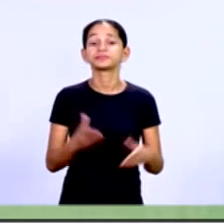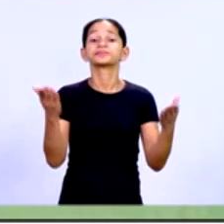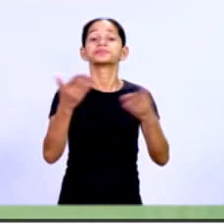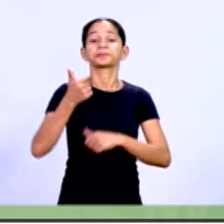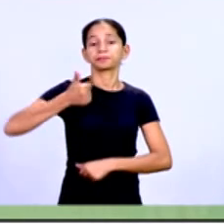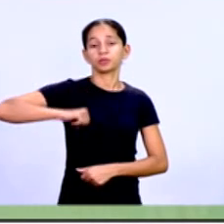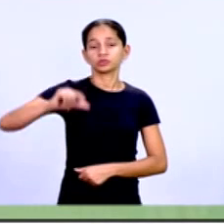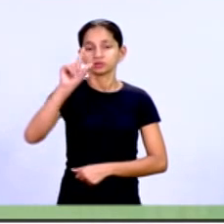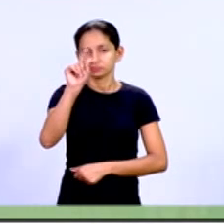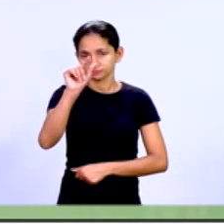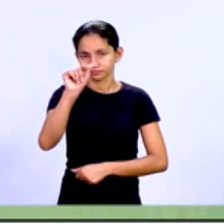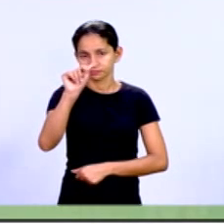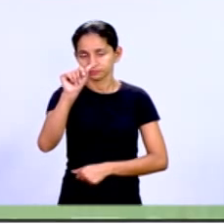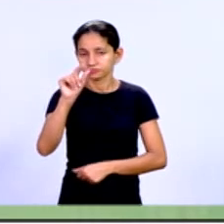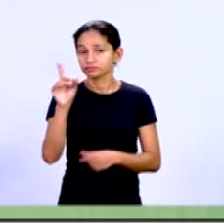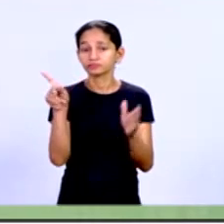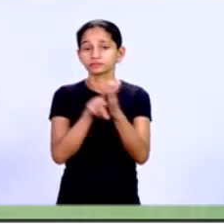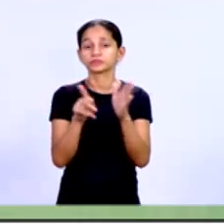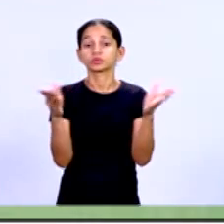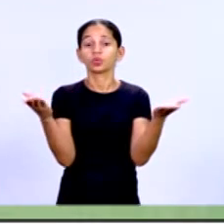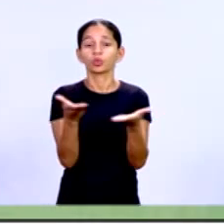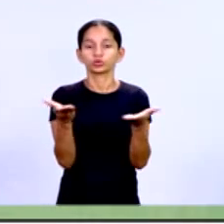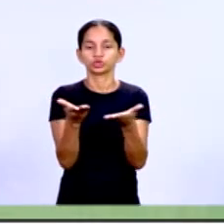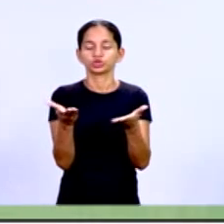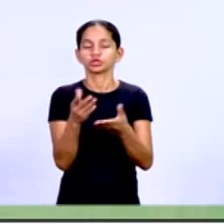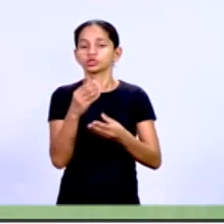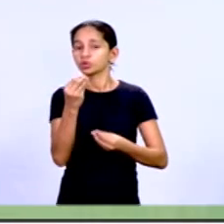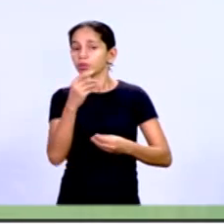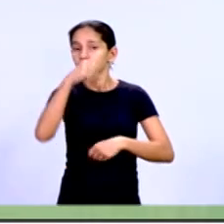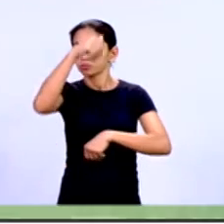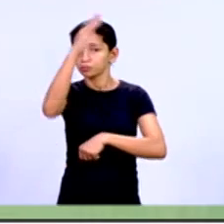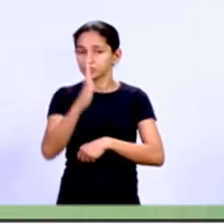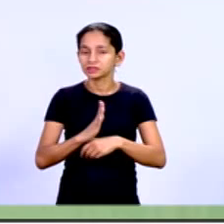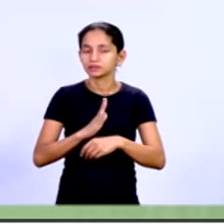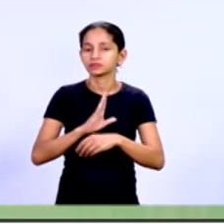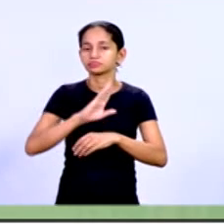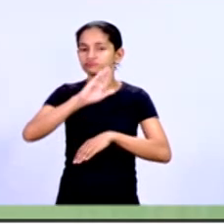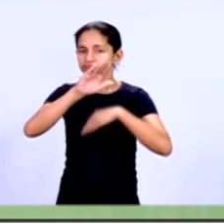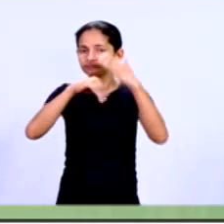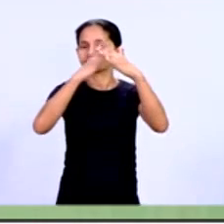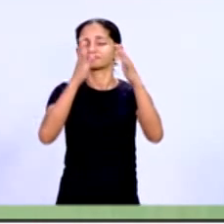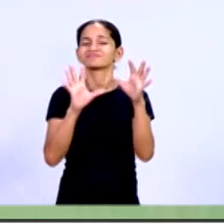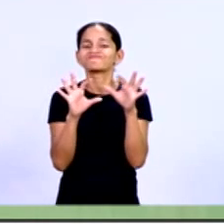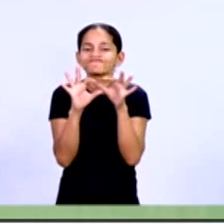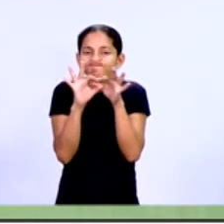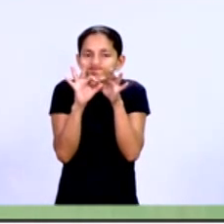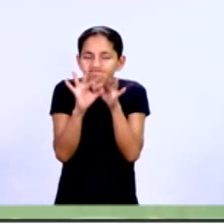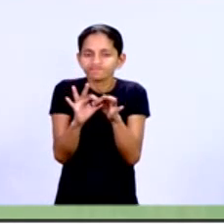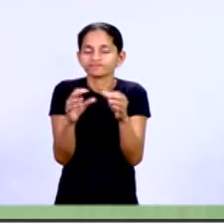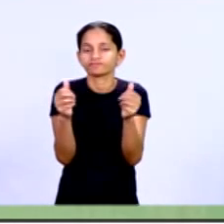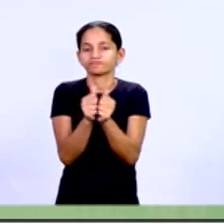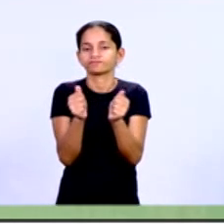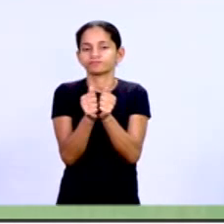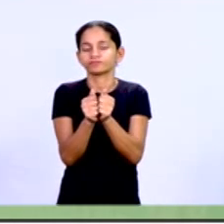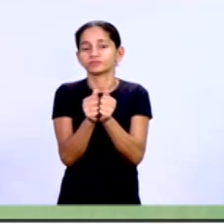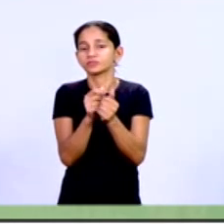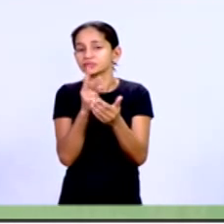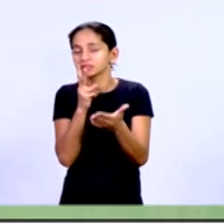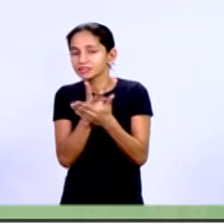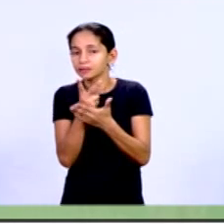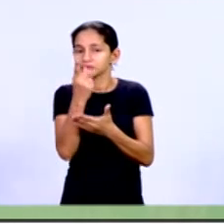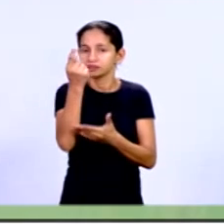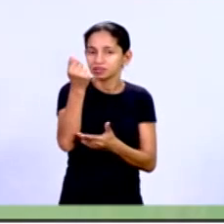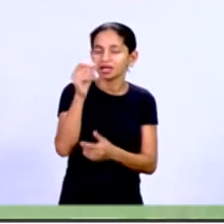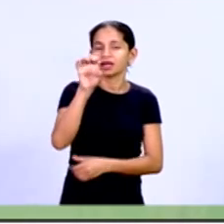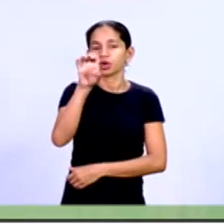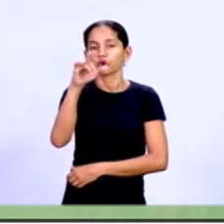Bolsa de Valores. No Brasil, seu desenvolvimento está intrinsecamente ligado ao desenvolvimento da estrutura financeira